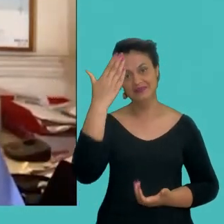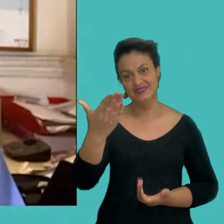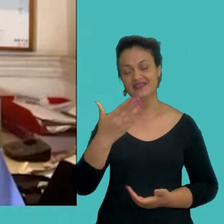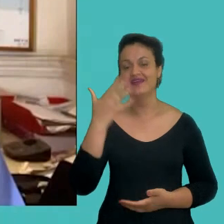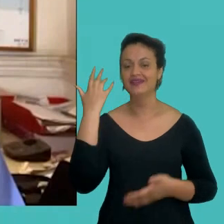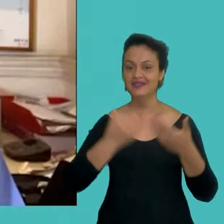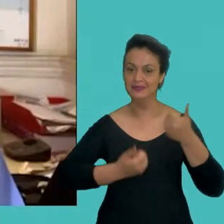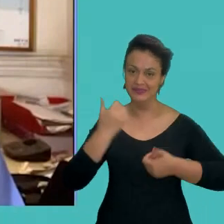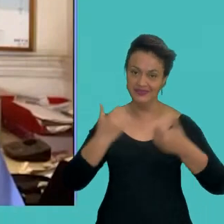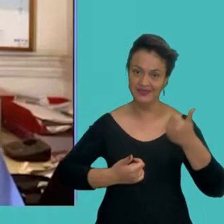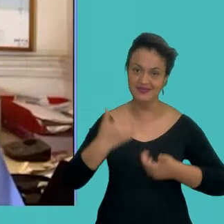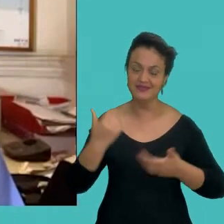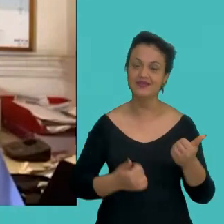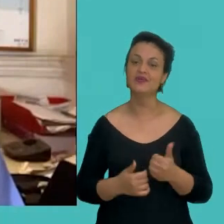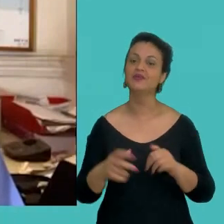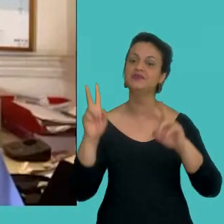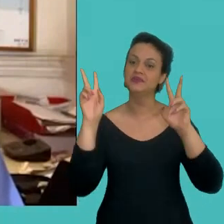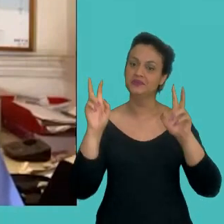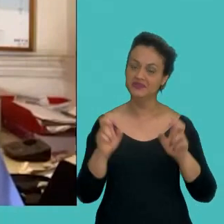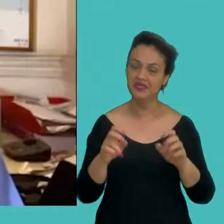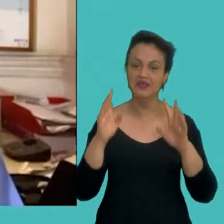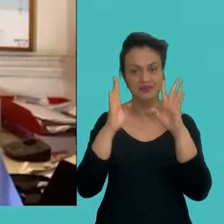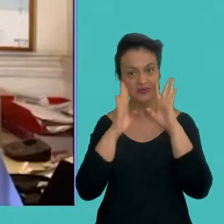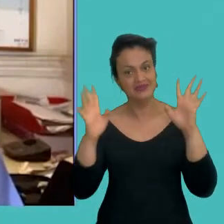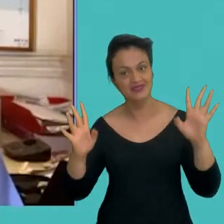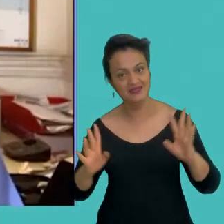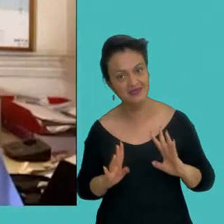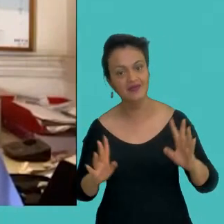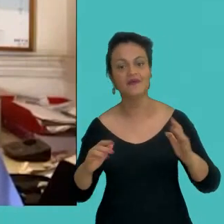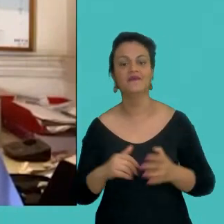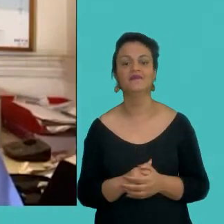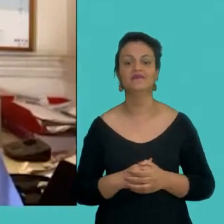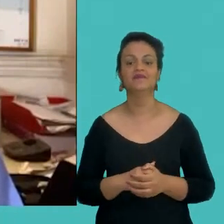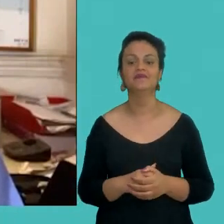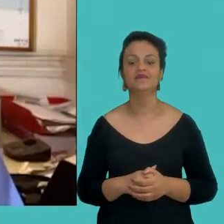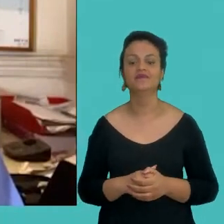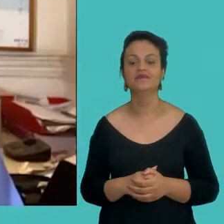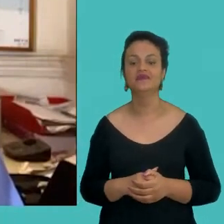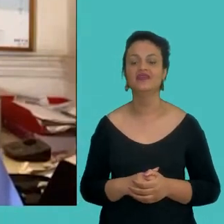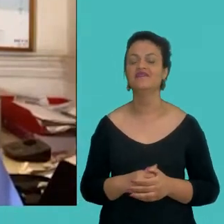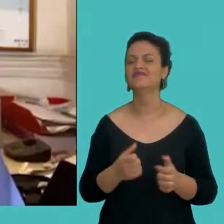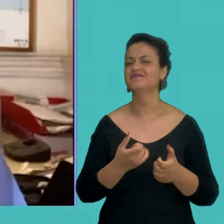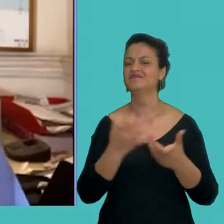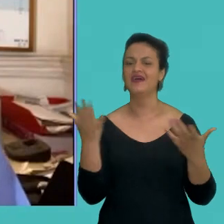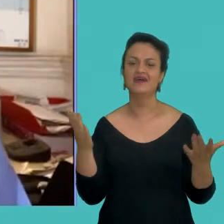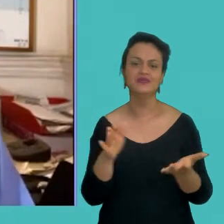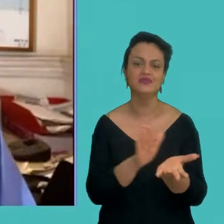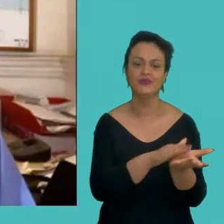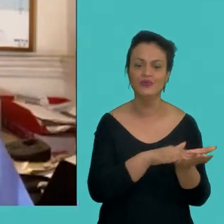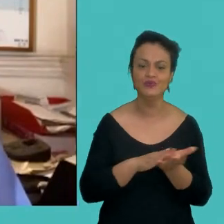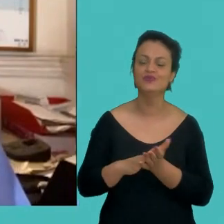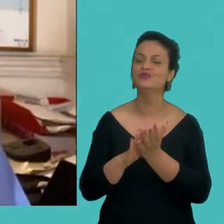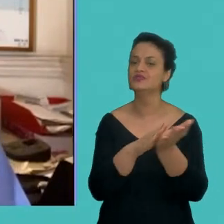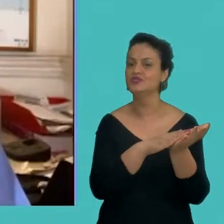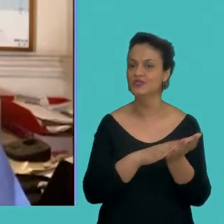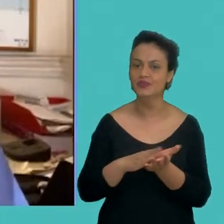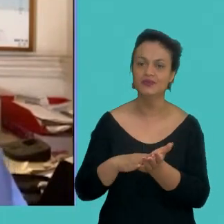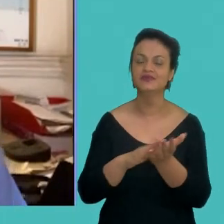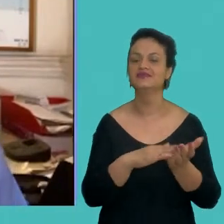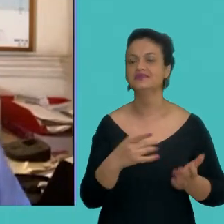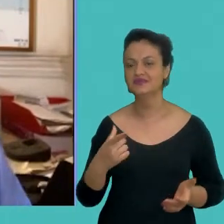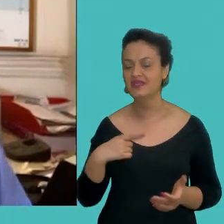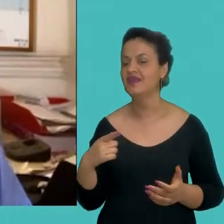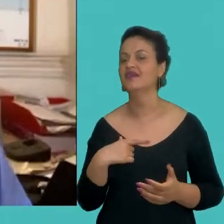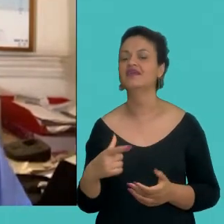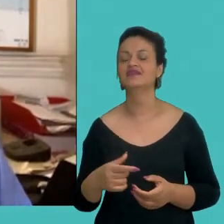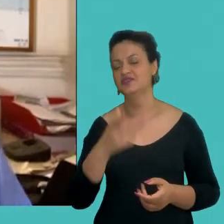William, muito obrigada pelas suas palavras, pelo seu tempo, pela sua disposição. Temos ainda muitos outros